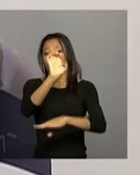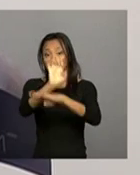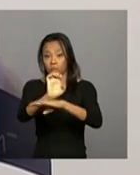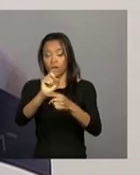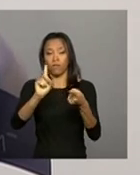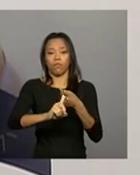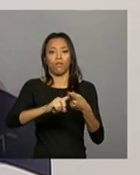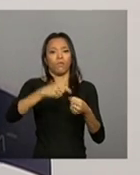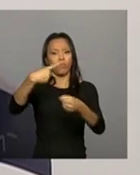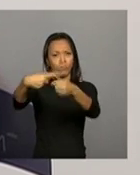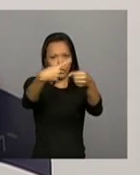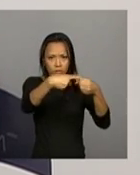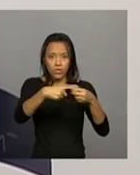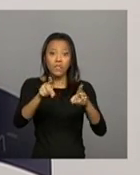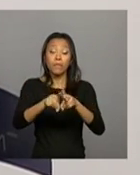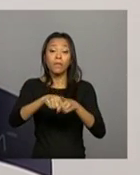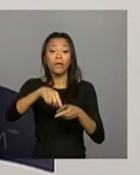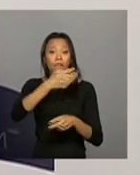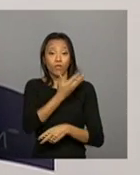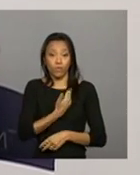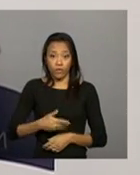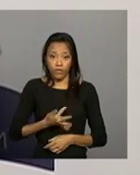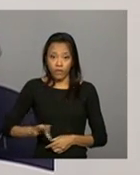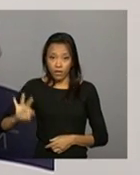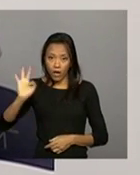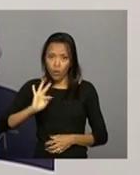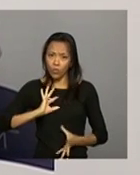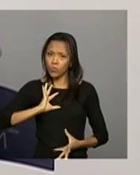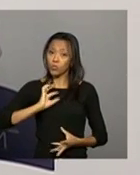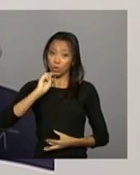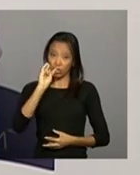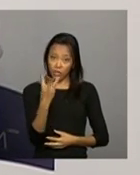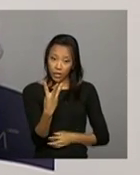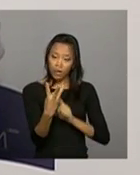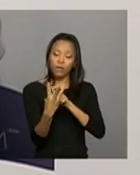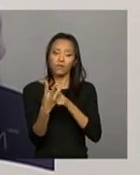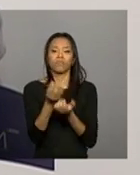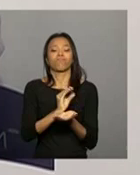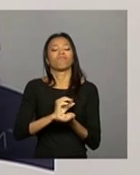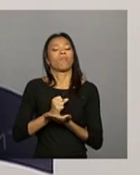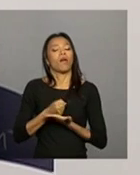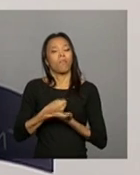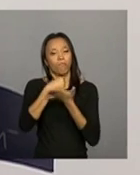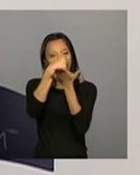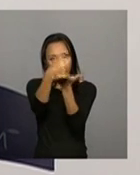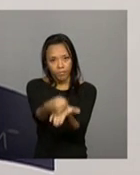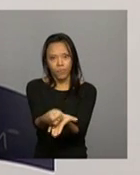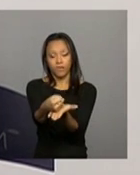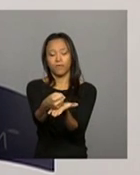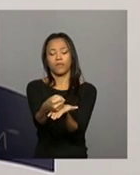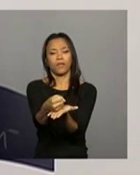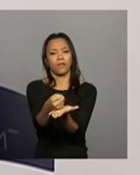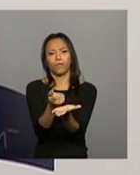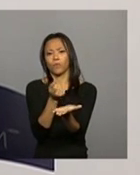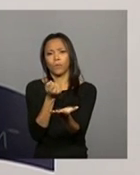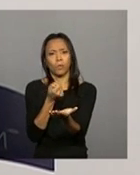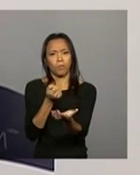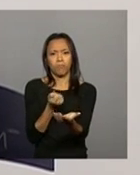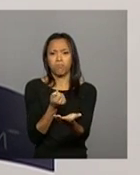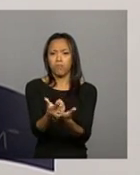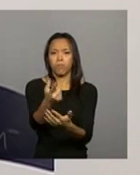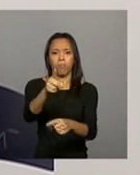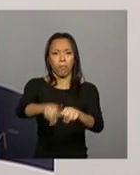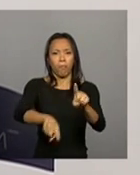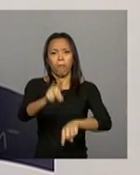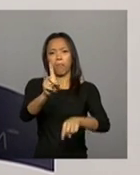colaboraram efetivamente com todos os equipamentos que lhe